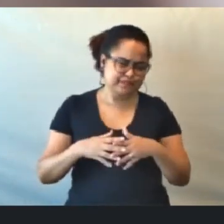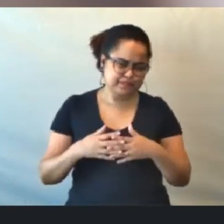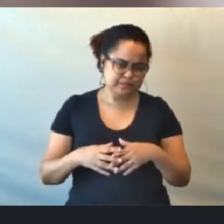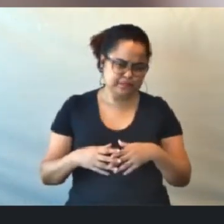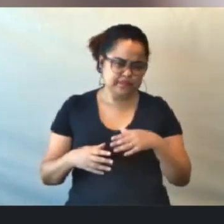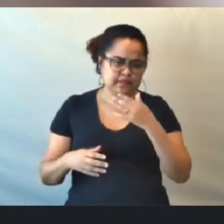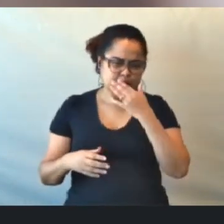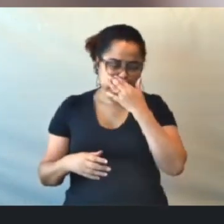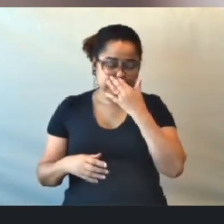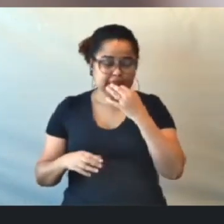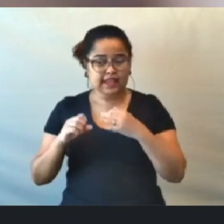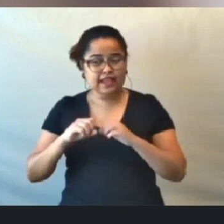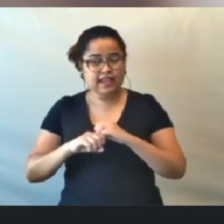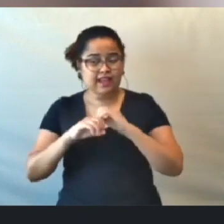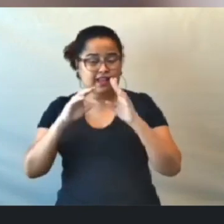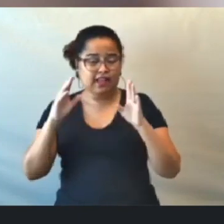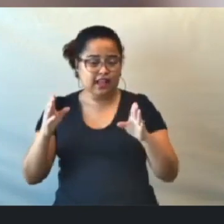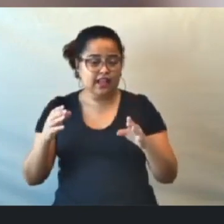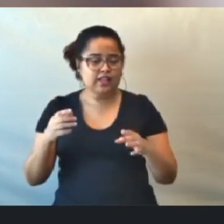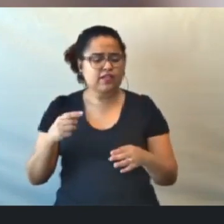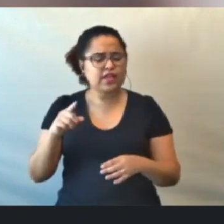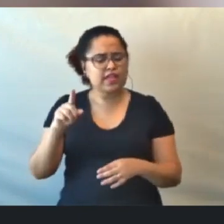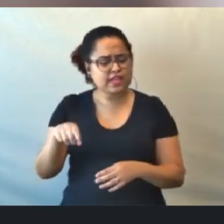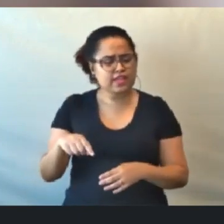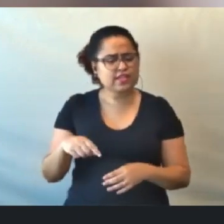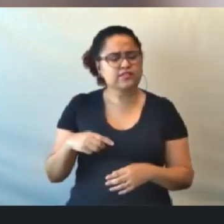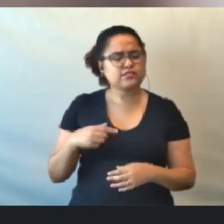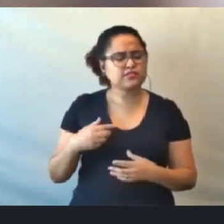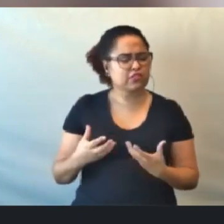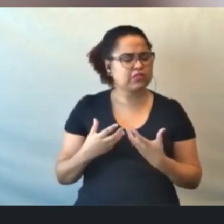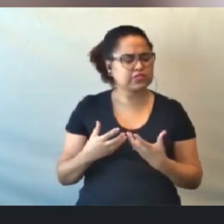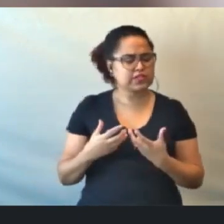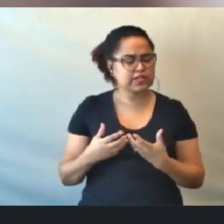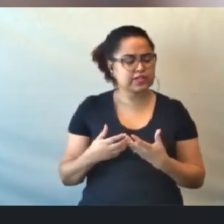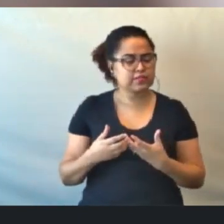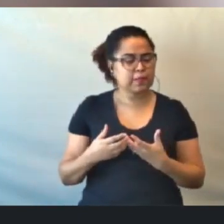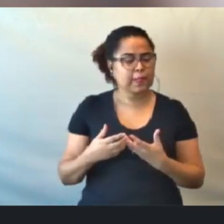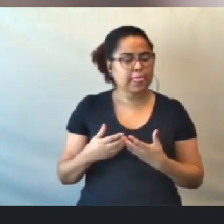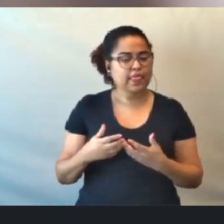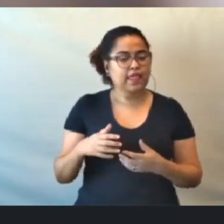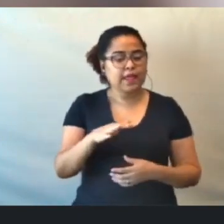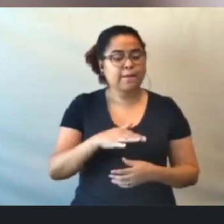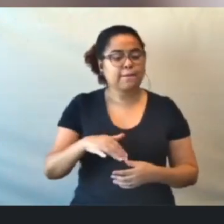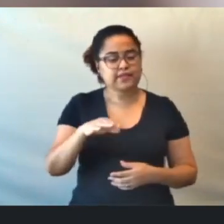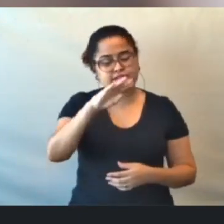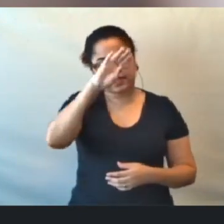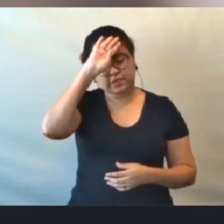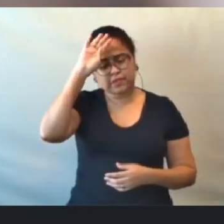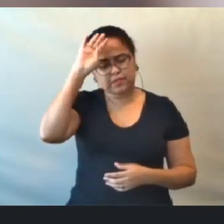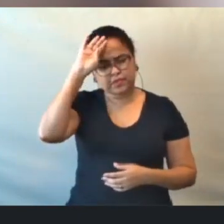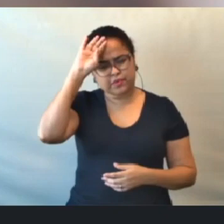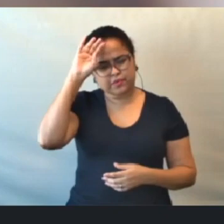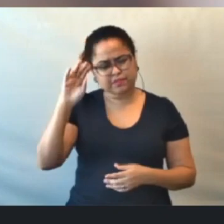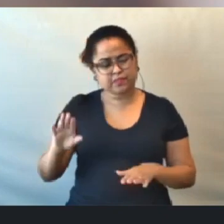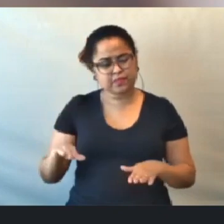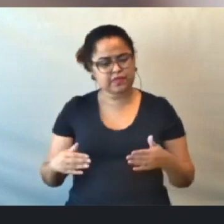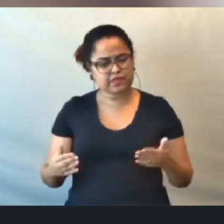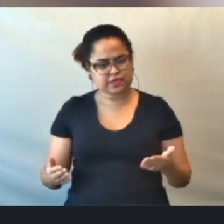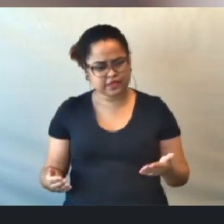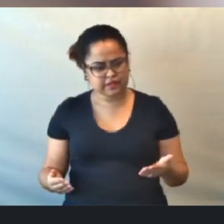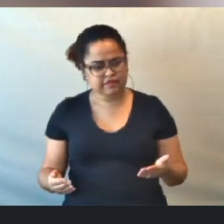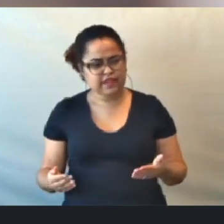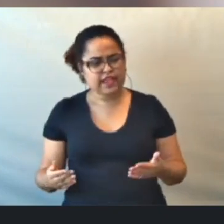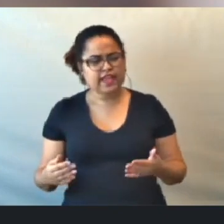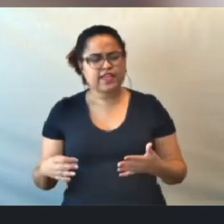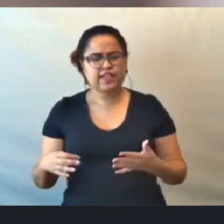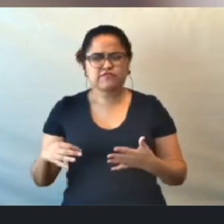acho que é isso que a gente quer da bacia, da Pampulha. Mas só que para isso, a gente tem que envolver uma série de medidas que são